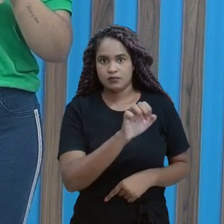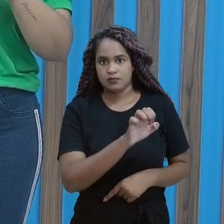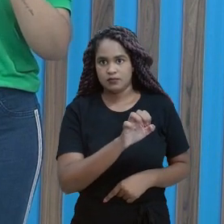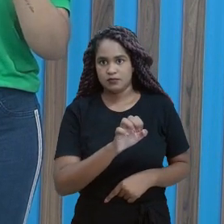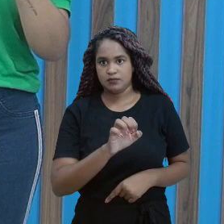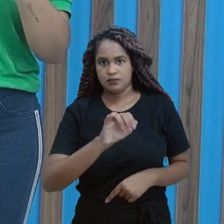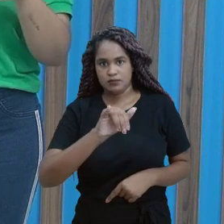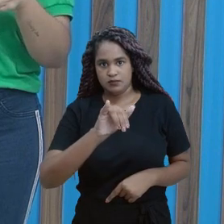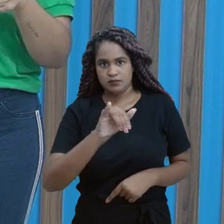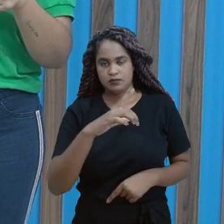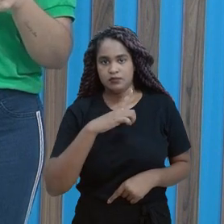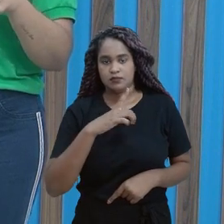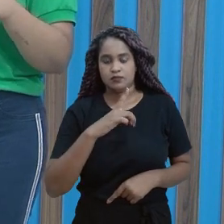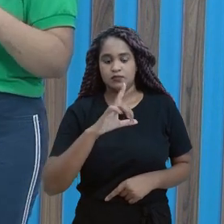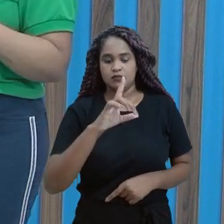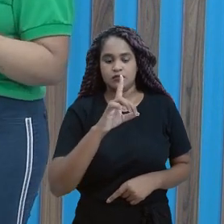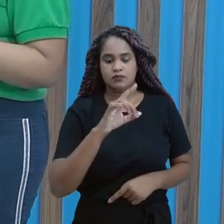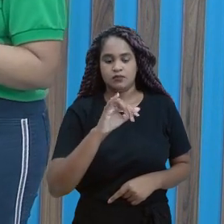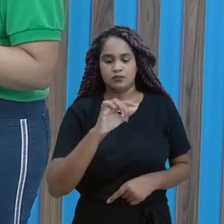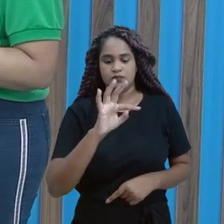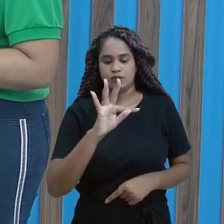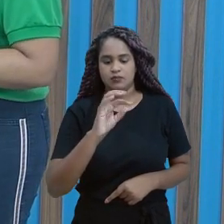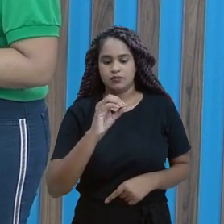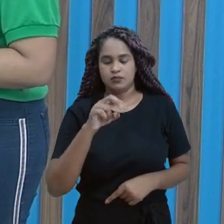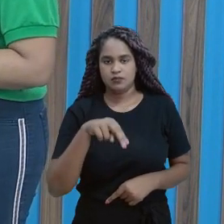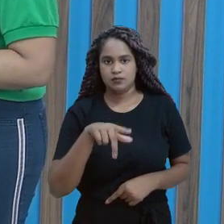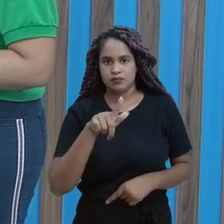ou seja, a um ditongo.